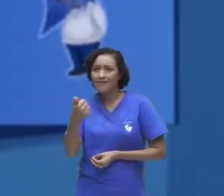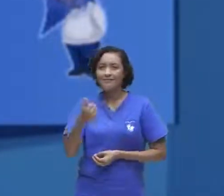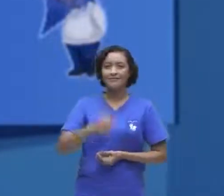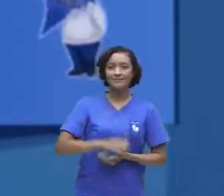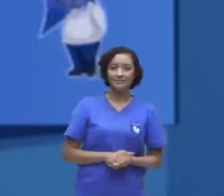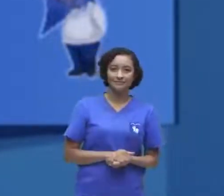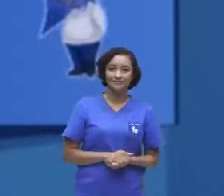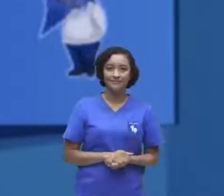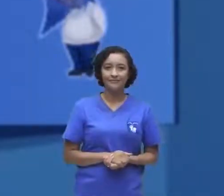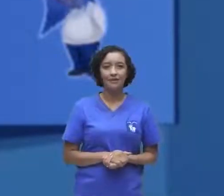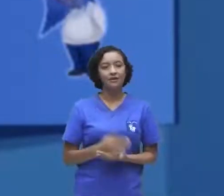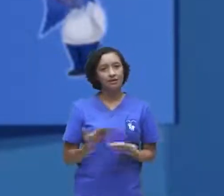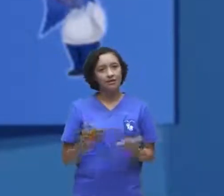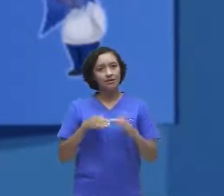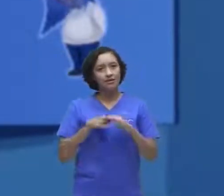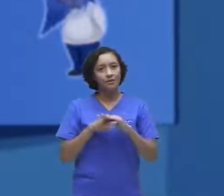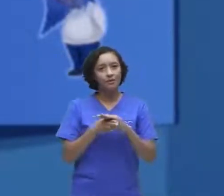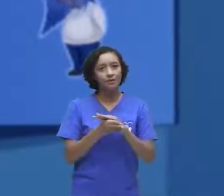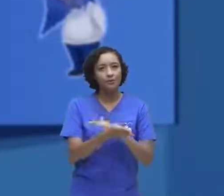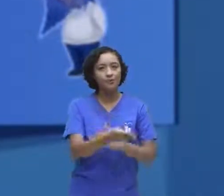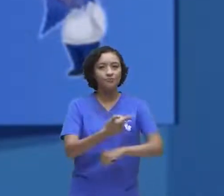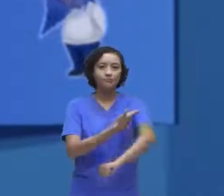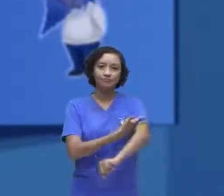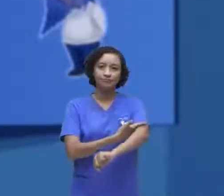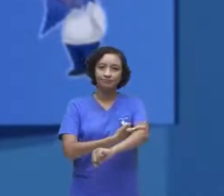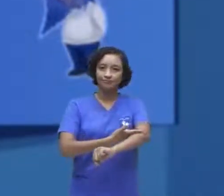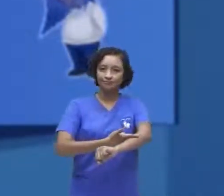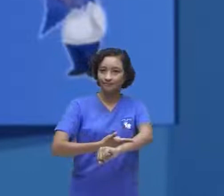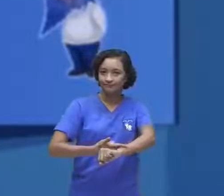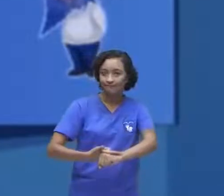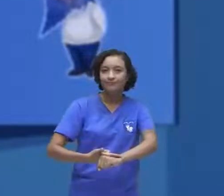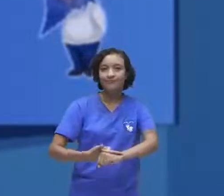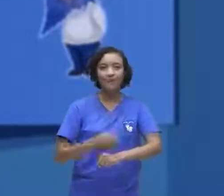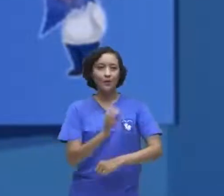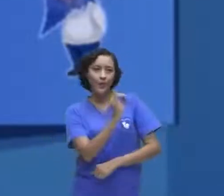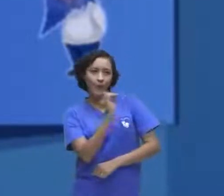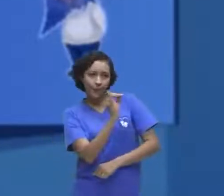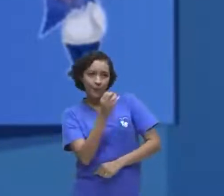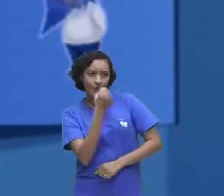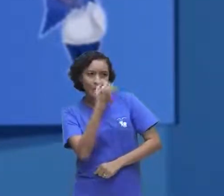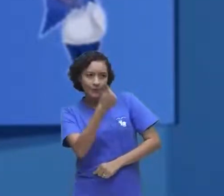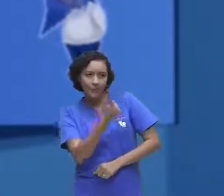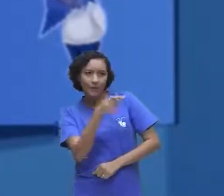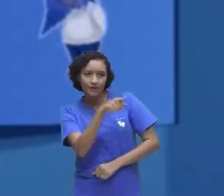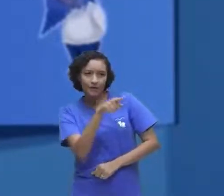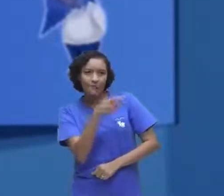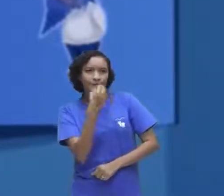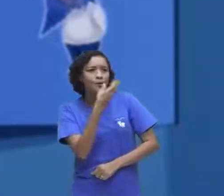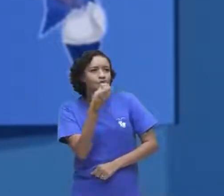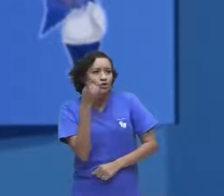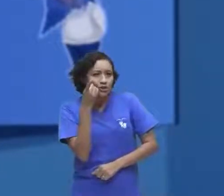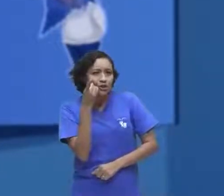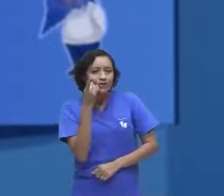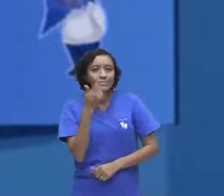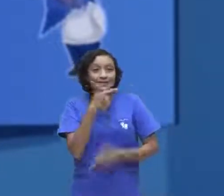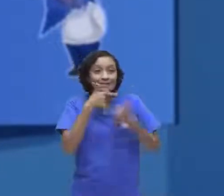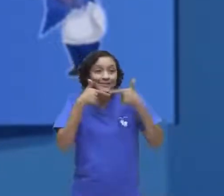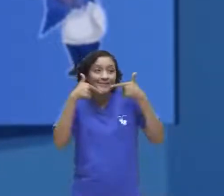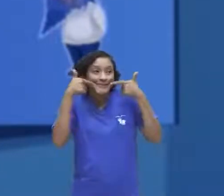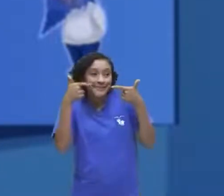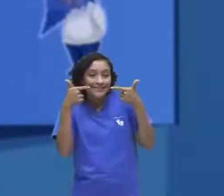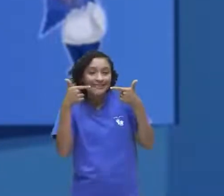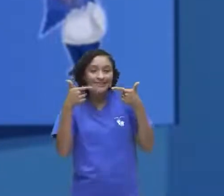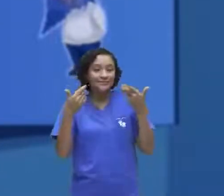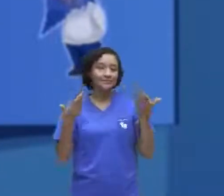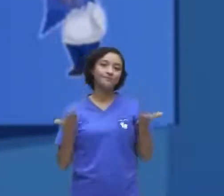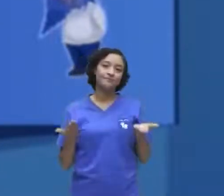um comportamento, uma conduta educada de Sim. Oi, tudo bem? Como é que você está? Bom dia, né? Sorrir para a pessoa. E como eu